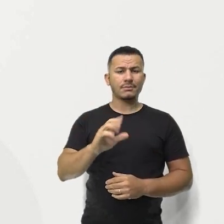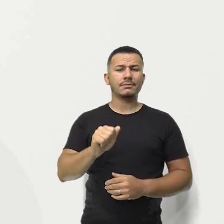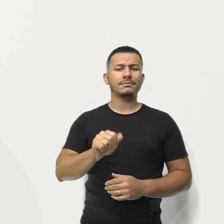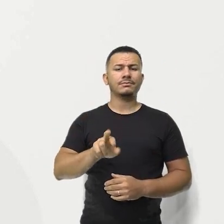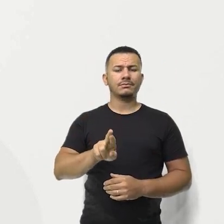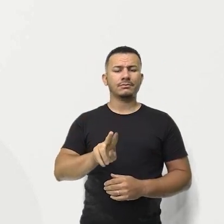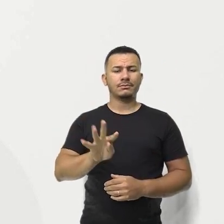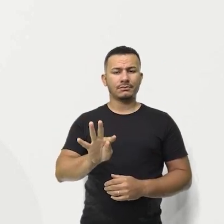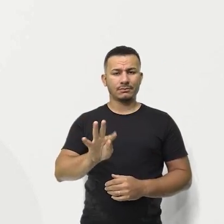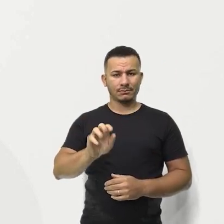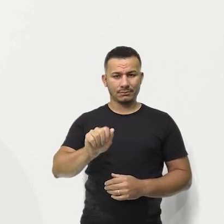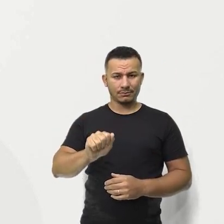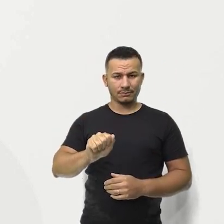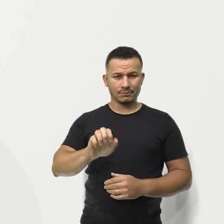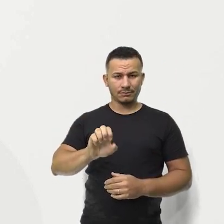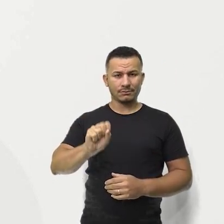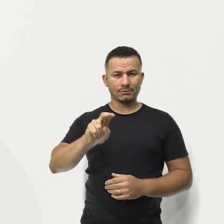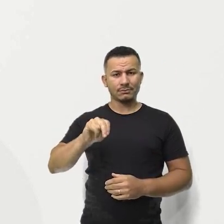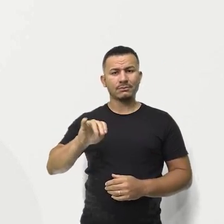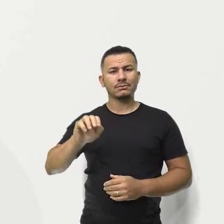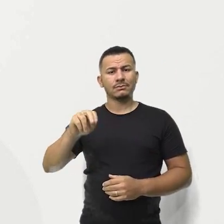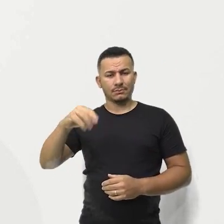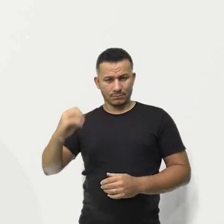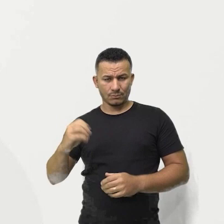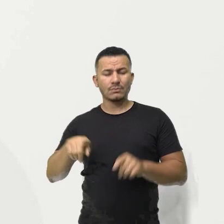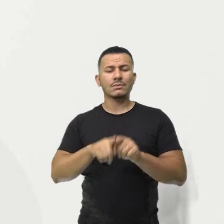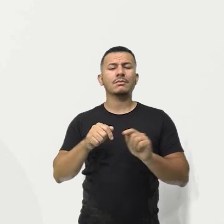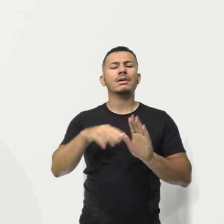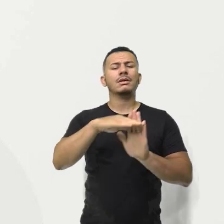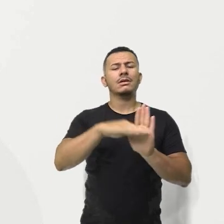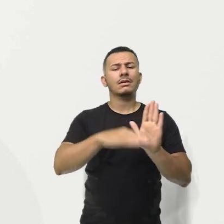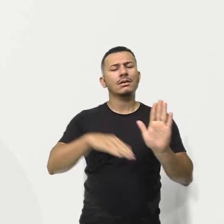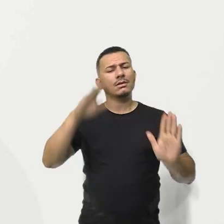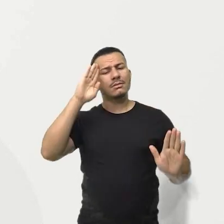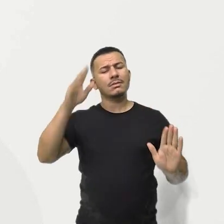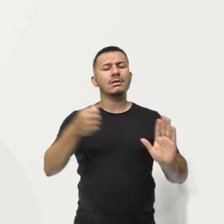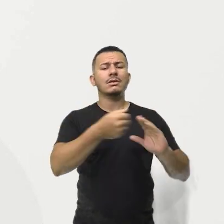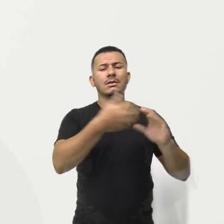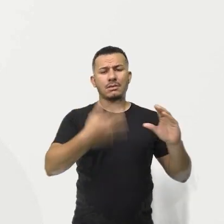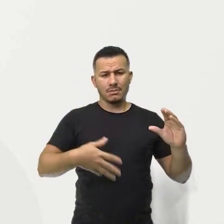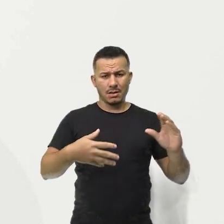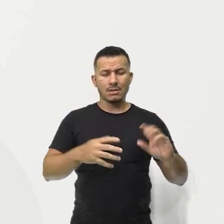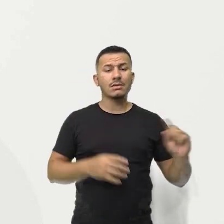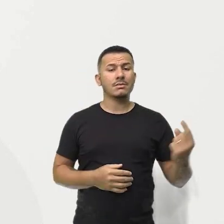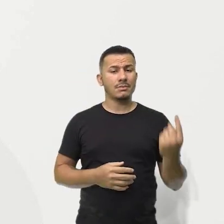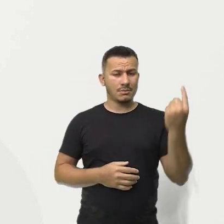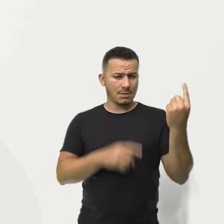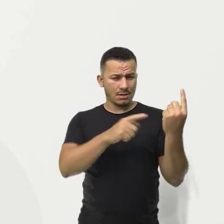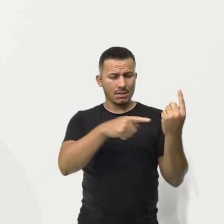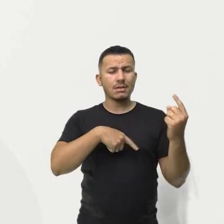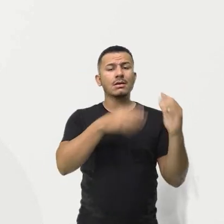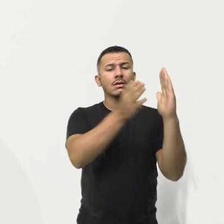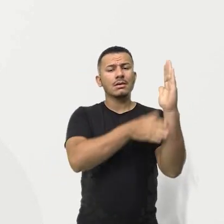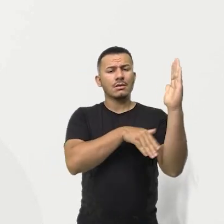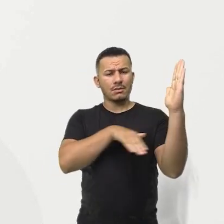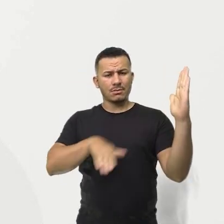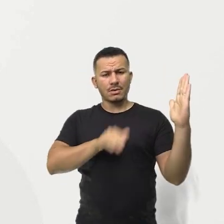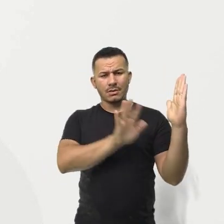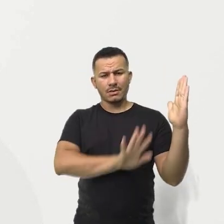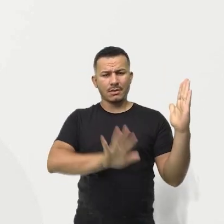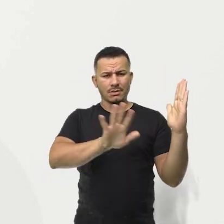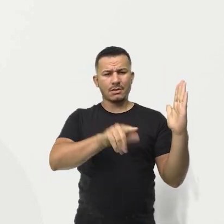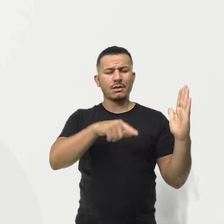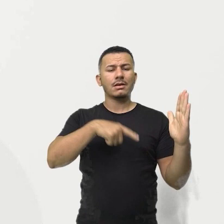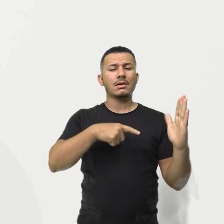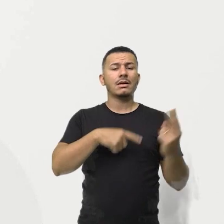plano cartesiano e suas principais características. Quais são as principais? Uma delas, o plano cartesiano tem que